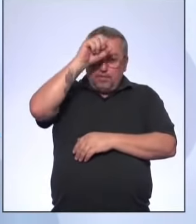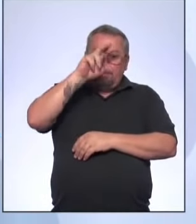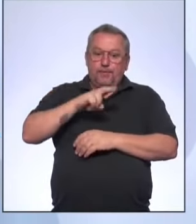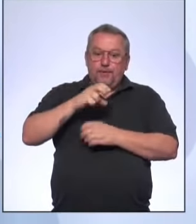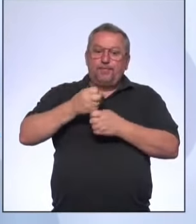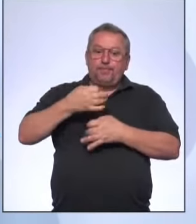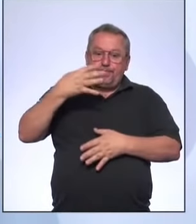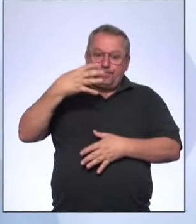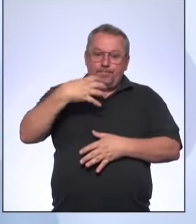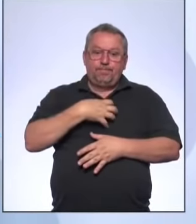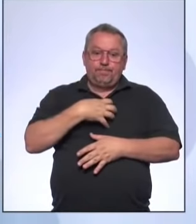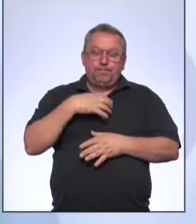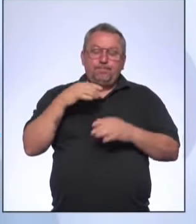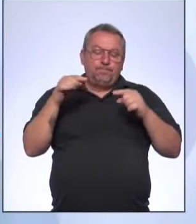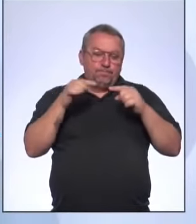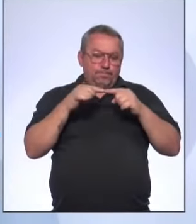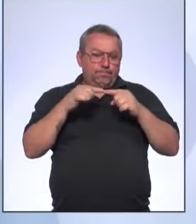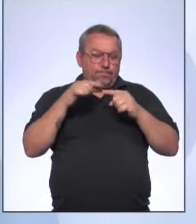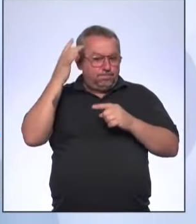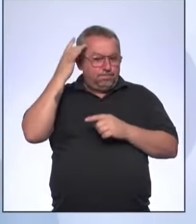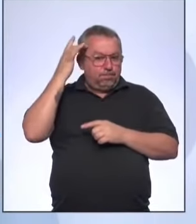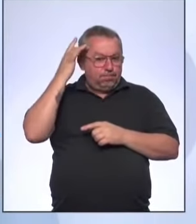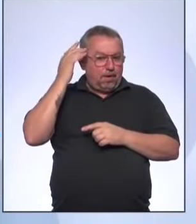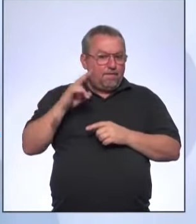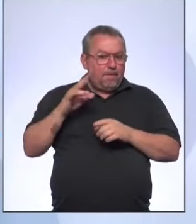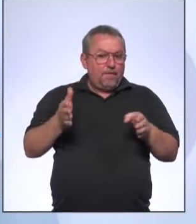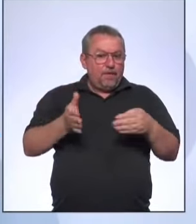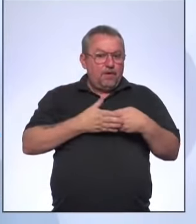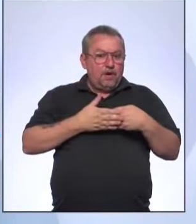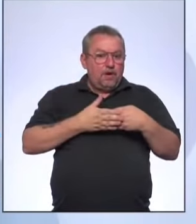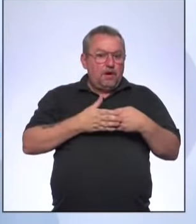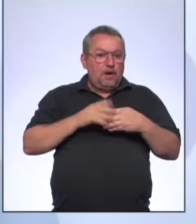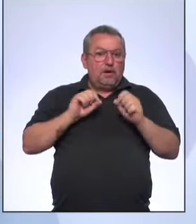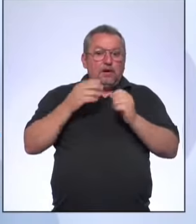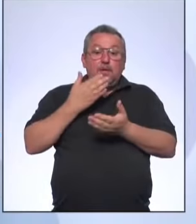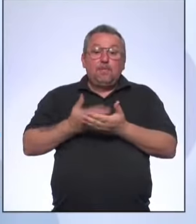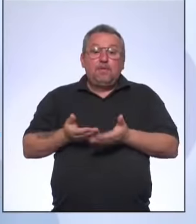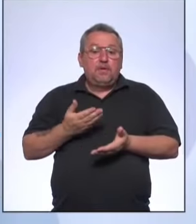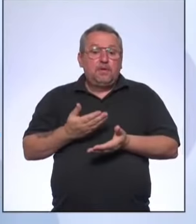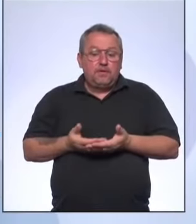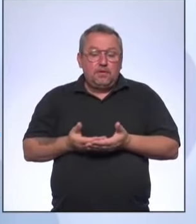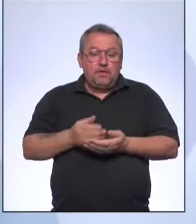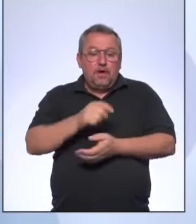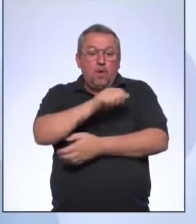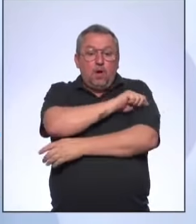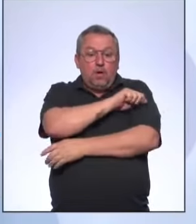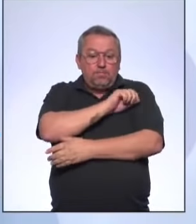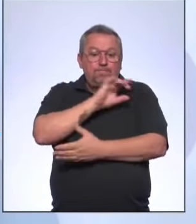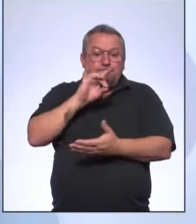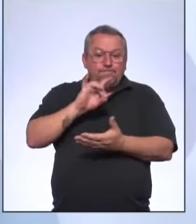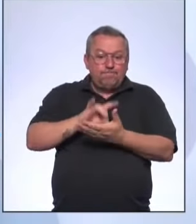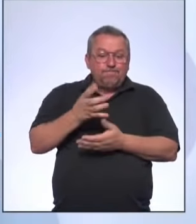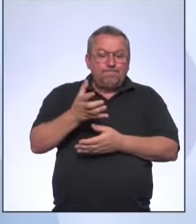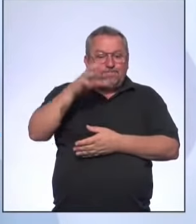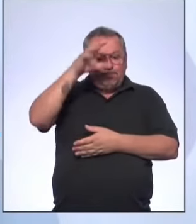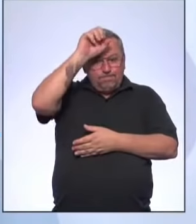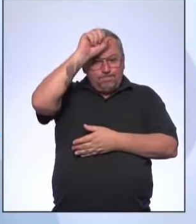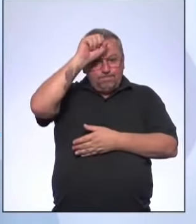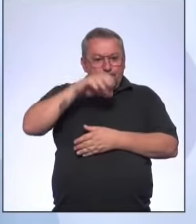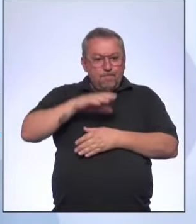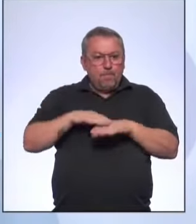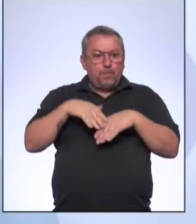o chá de maneira coerente ele vai ficar fechado e quem é que perde com isso é o aluno que realmente quer aprender